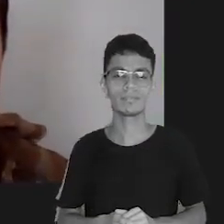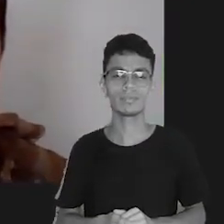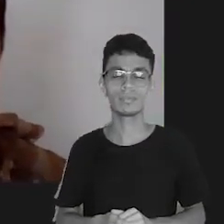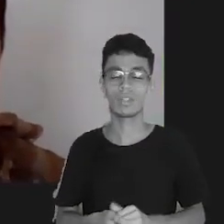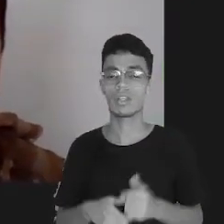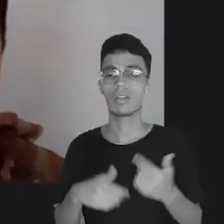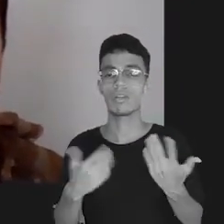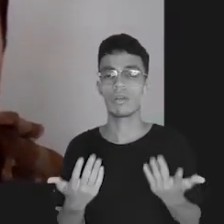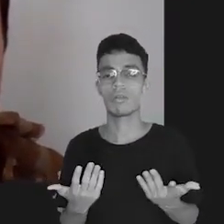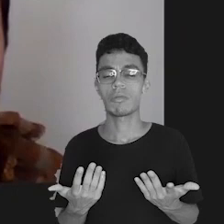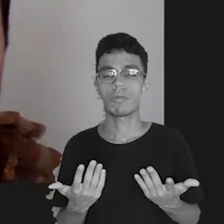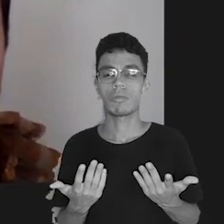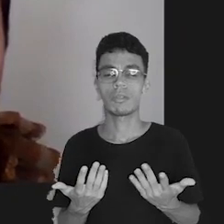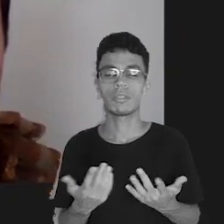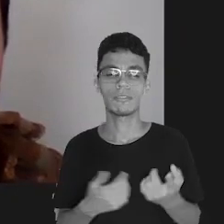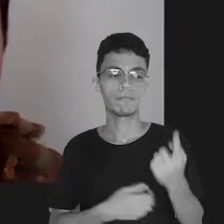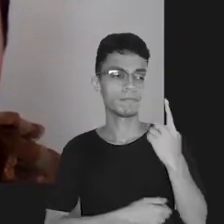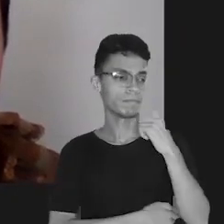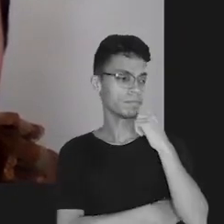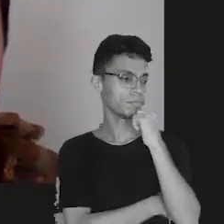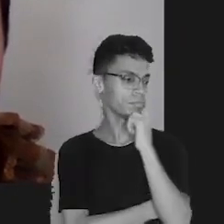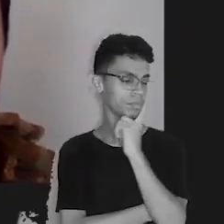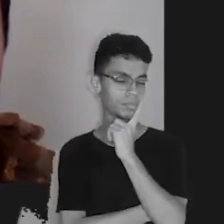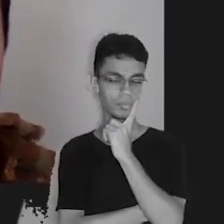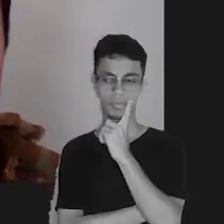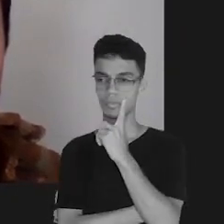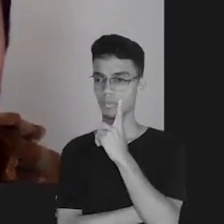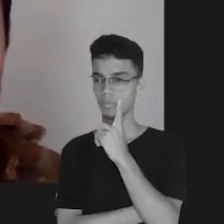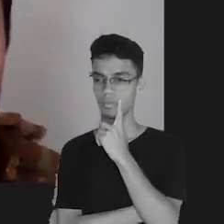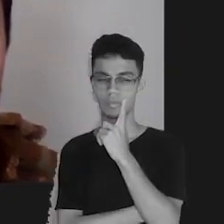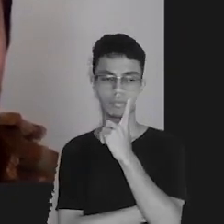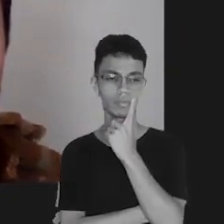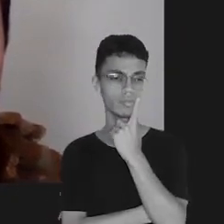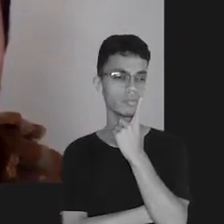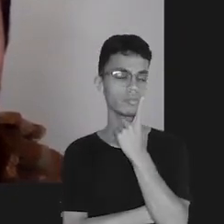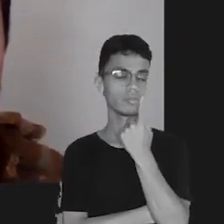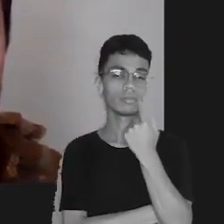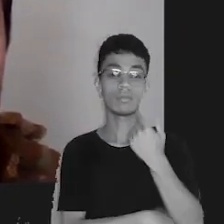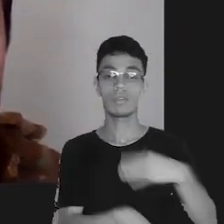Pois é. Olha ao redor e para a porta aberta.